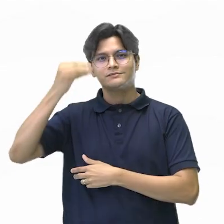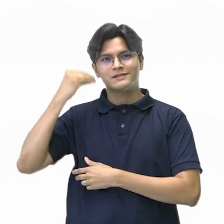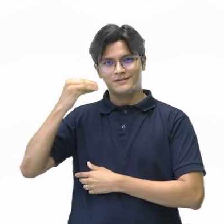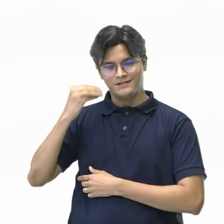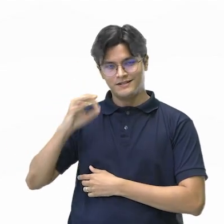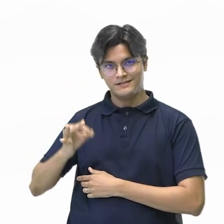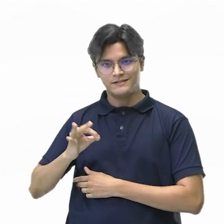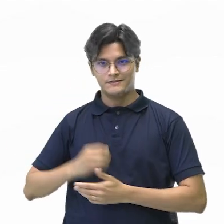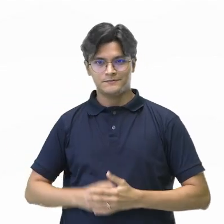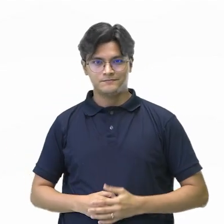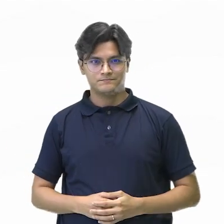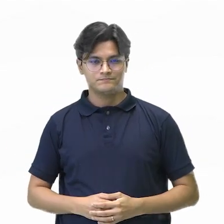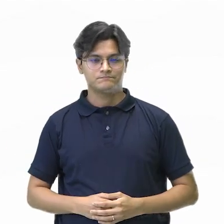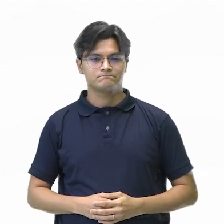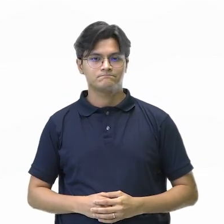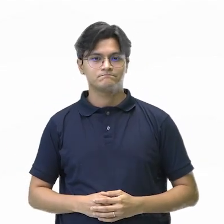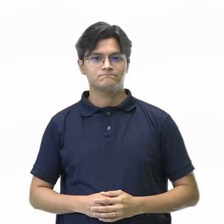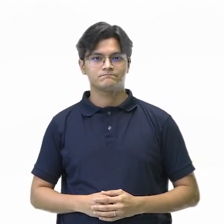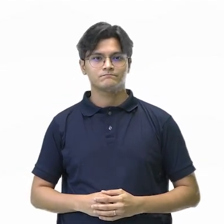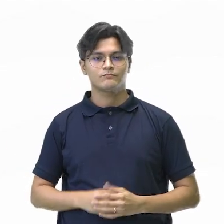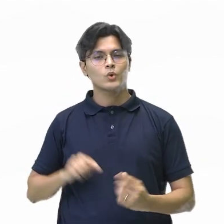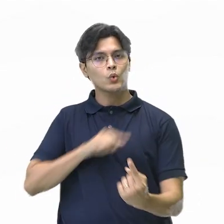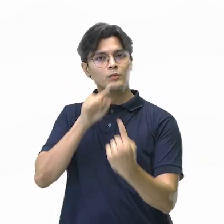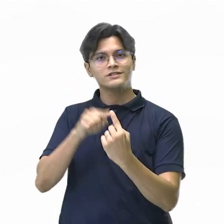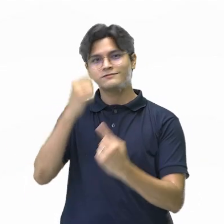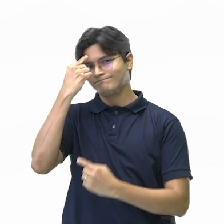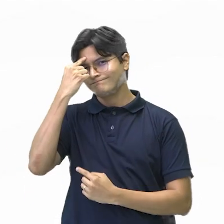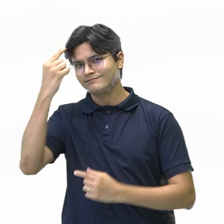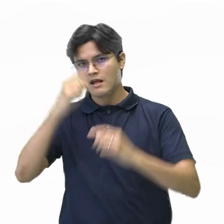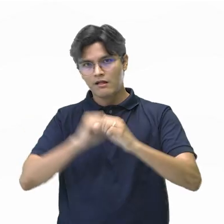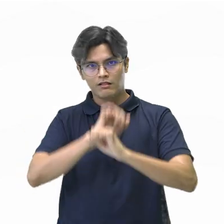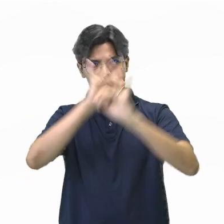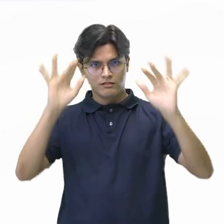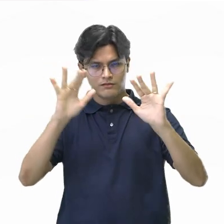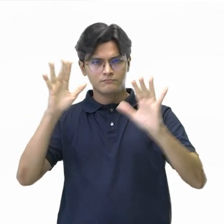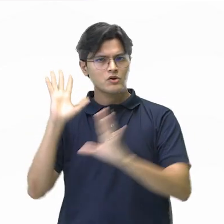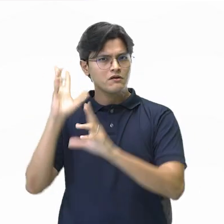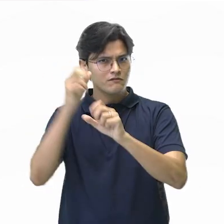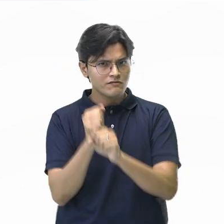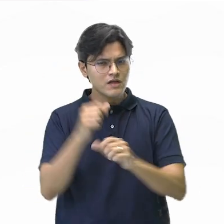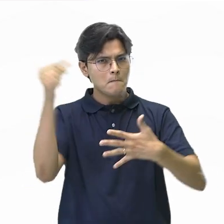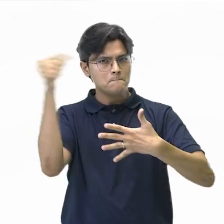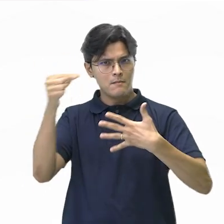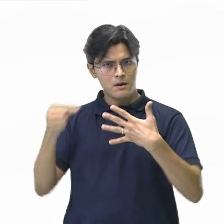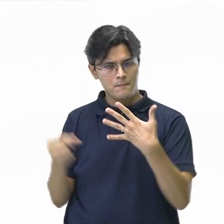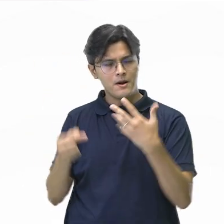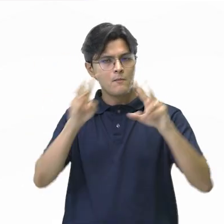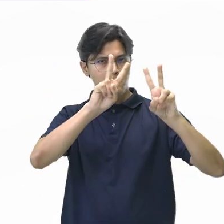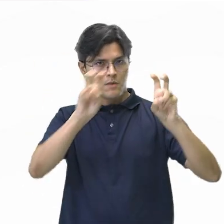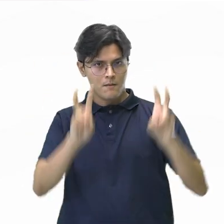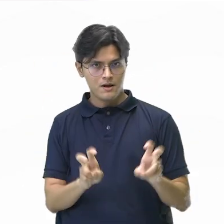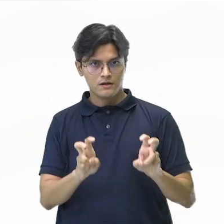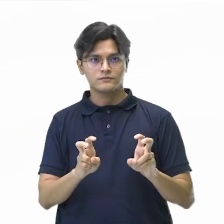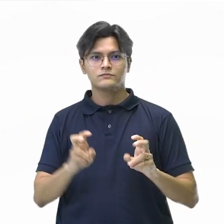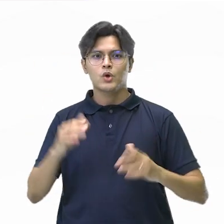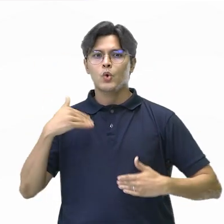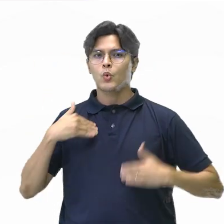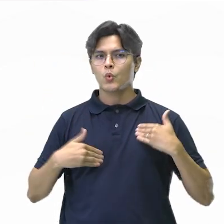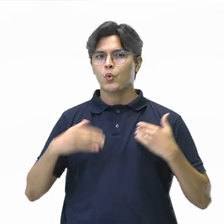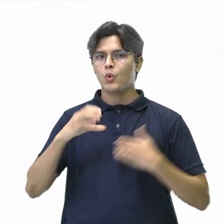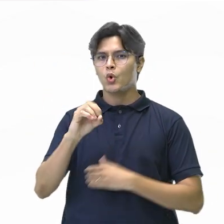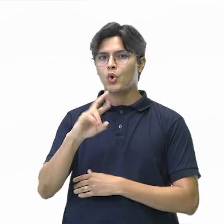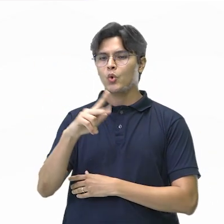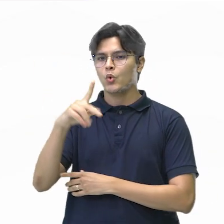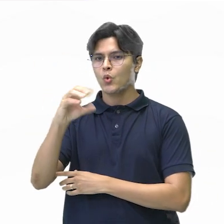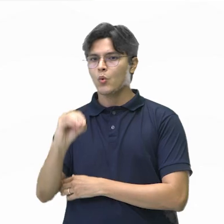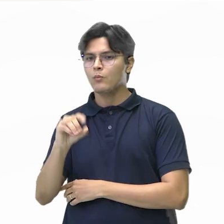si. E para que a ideia fique mais clara, vamos revisar rapidamente alguns pontos. Olha só, o corpo, ele é esse